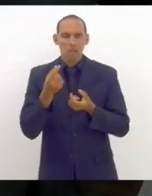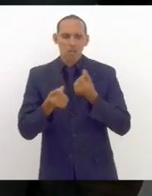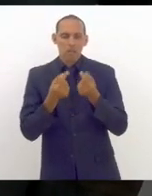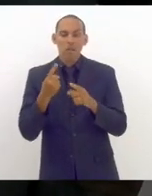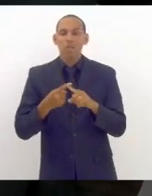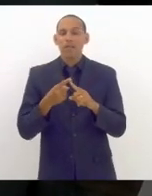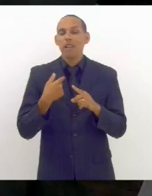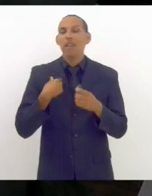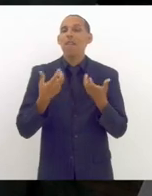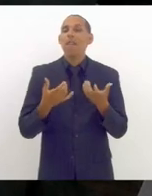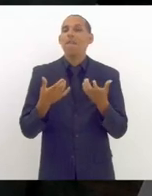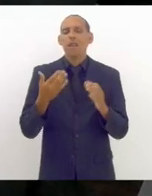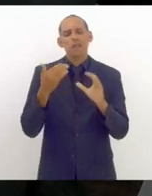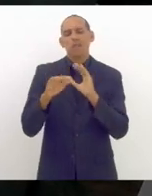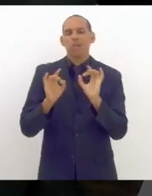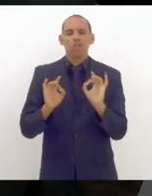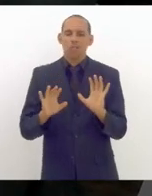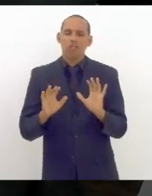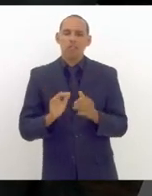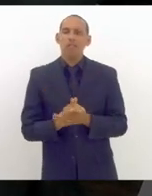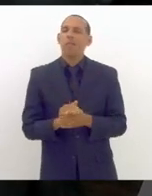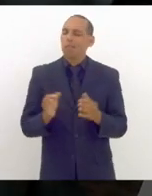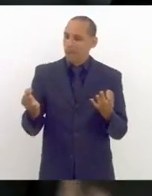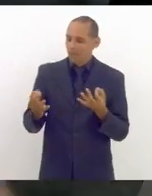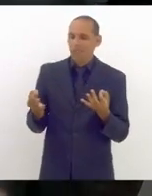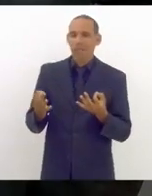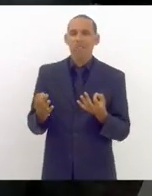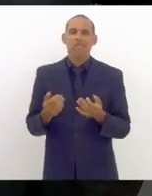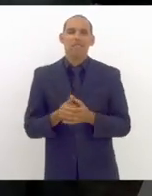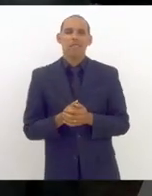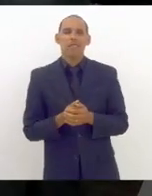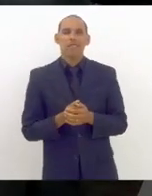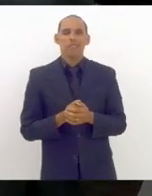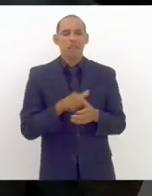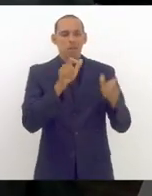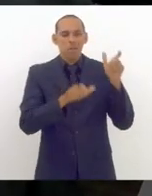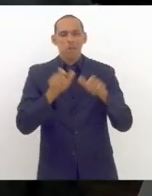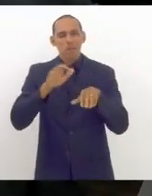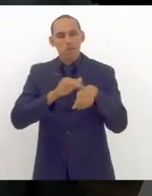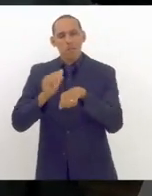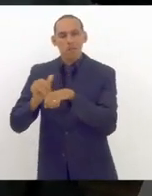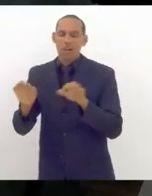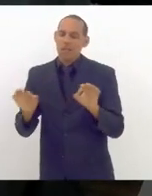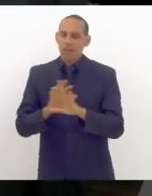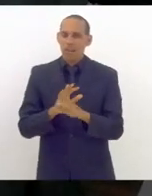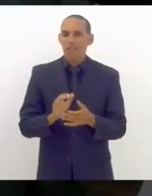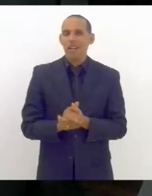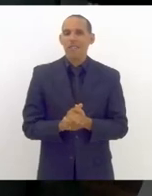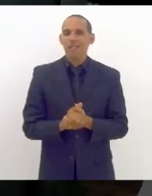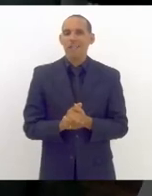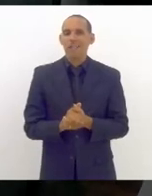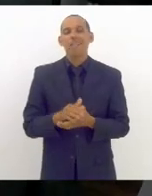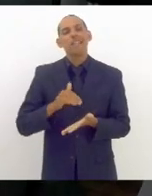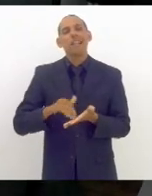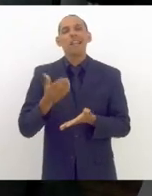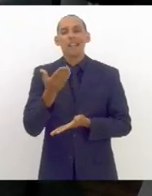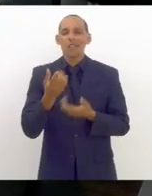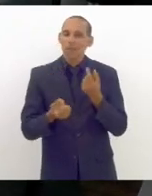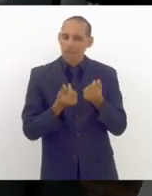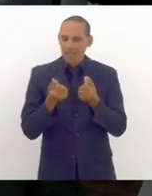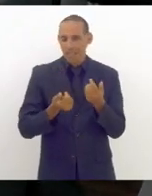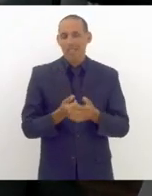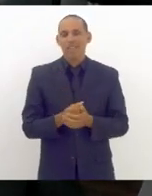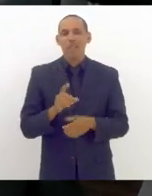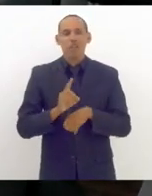o meu desejo é fazer só um encaminhamento exauridos os convidados perfeitamente secretário de